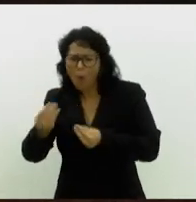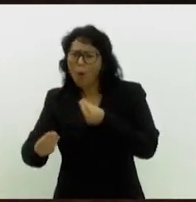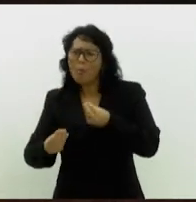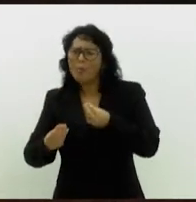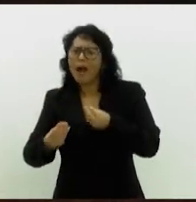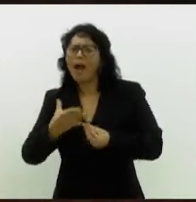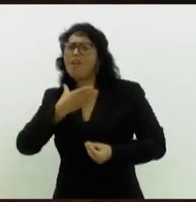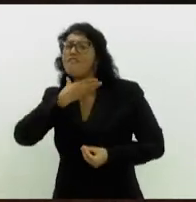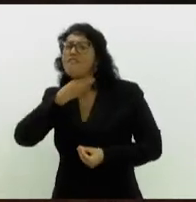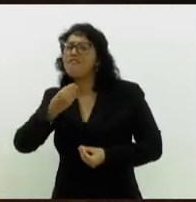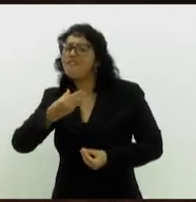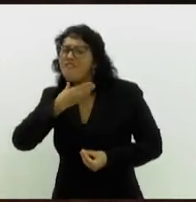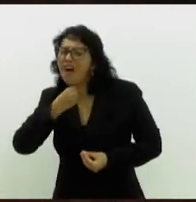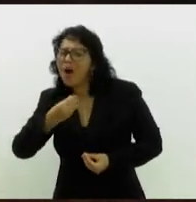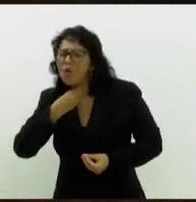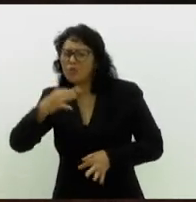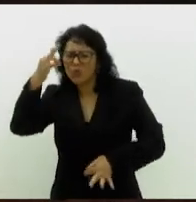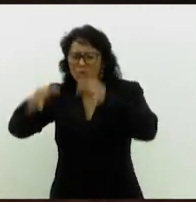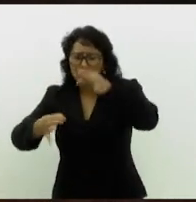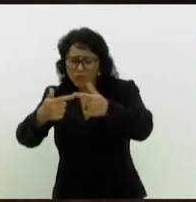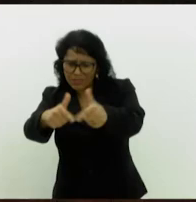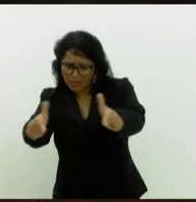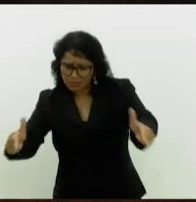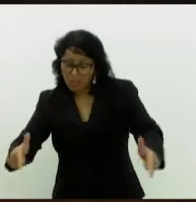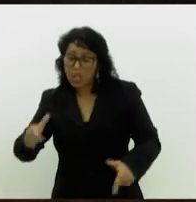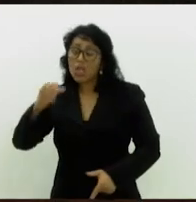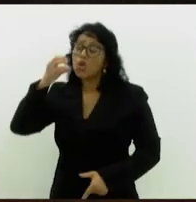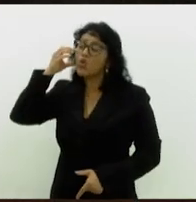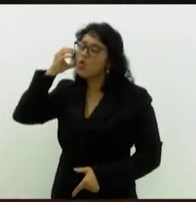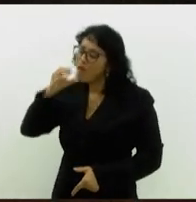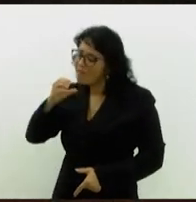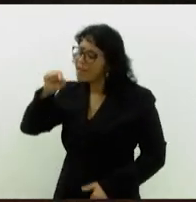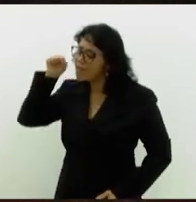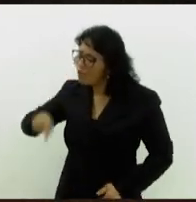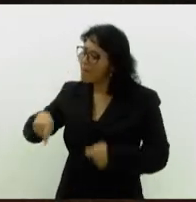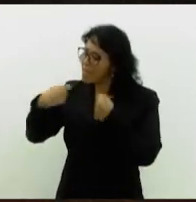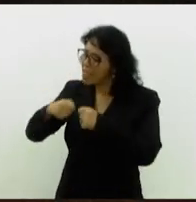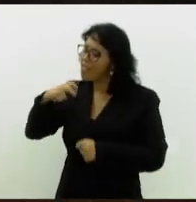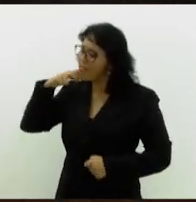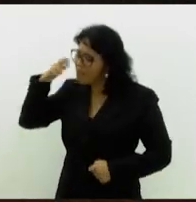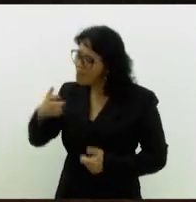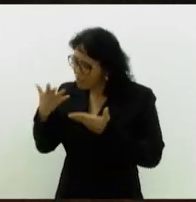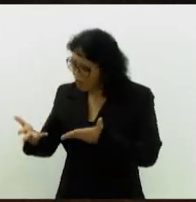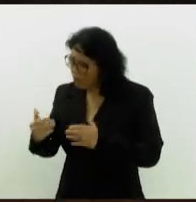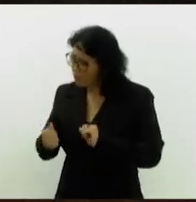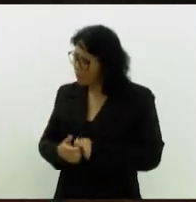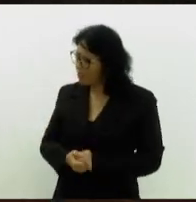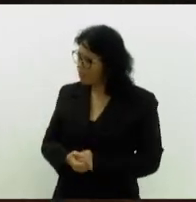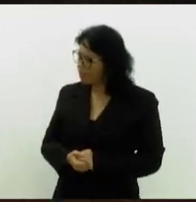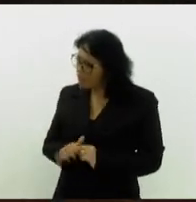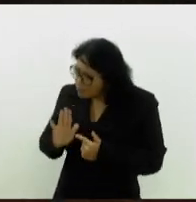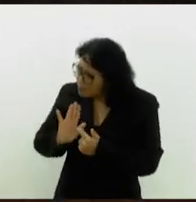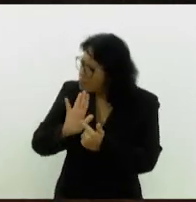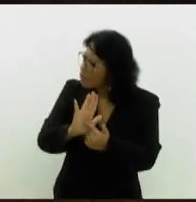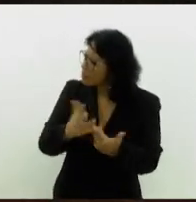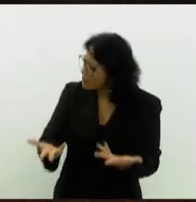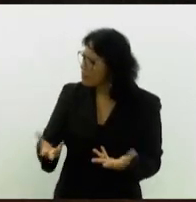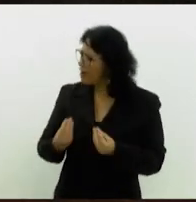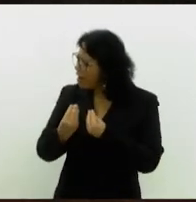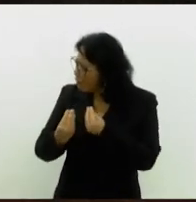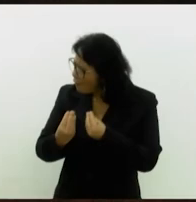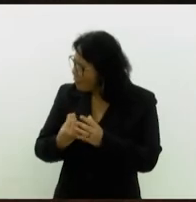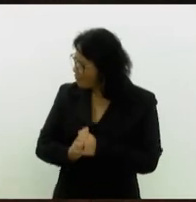falso é injusto e o governador deveria ter vergonha de apresentar esse argumento porque quando nós